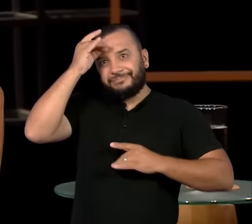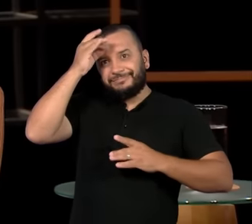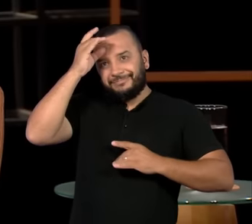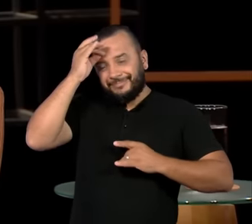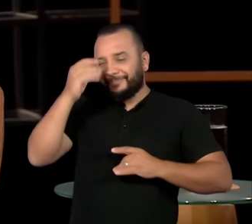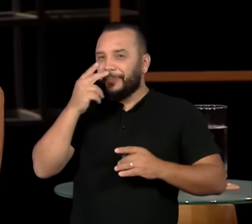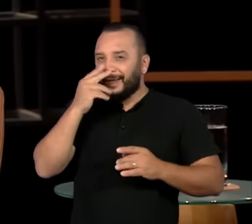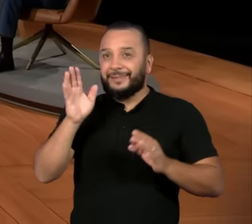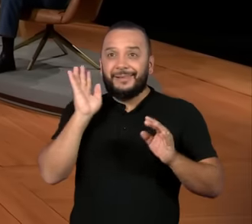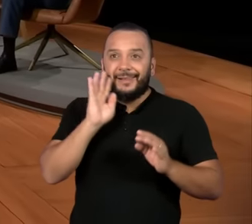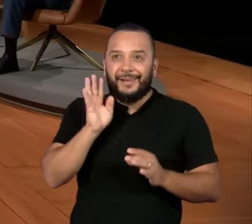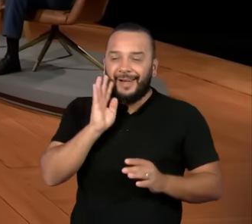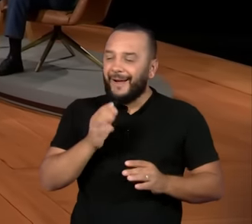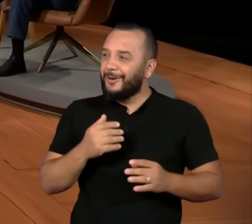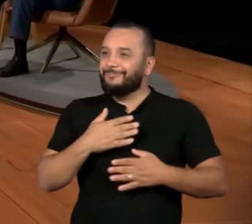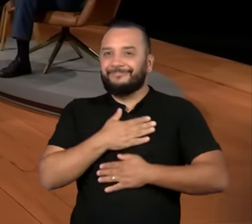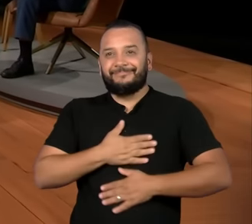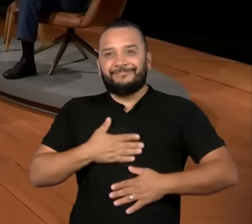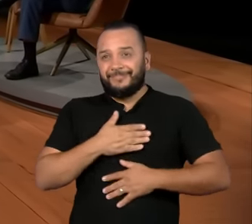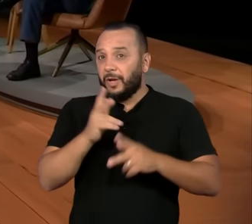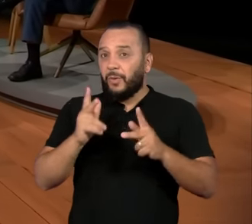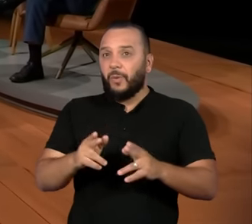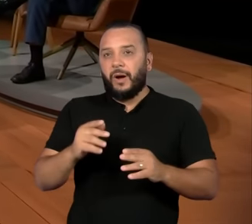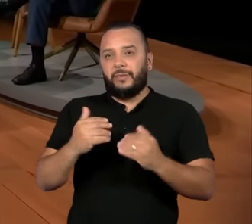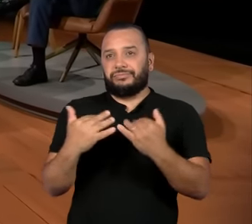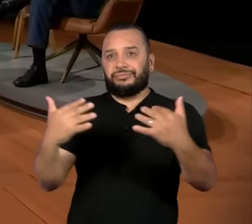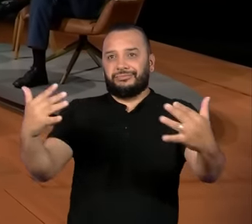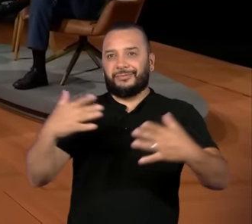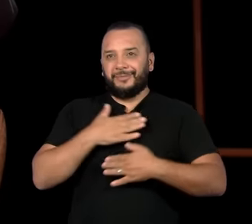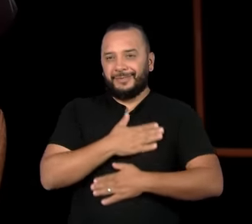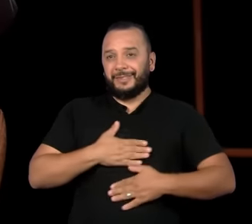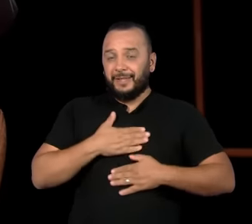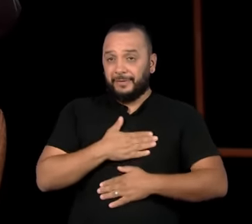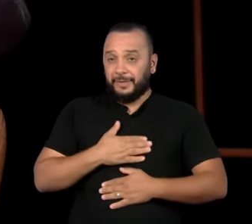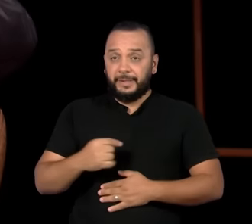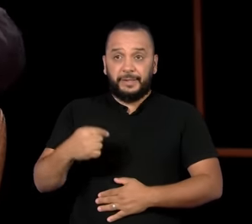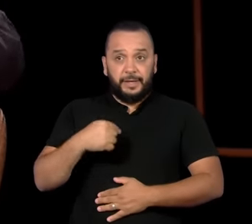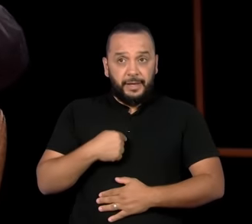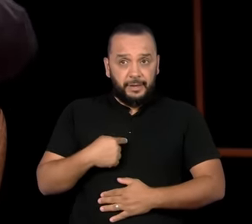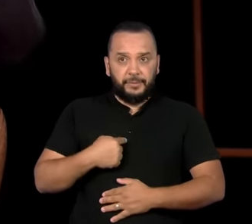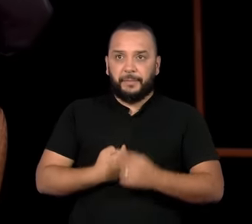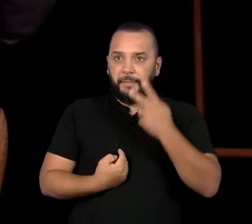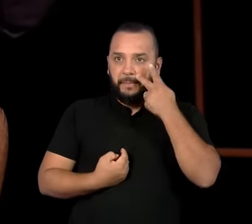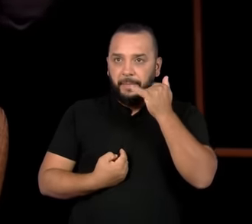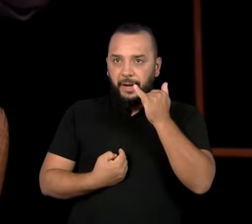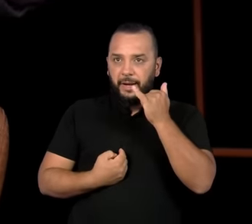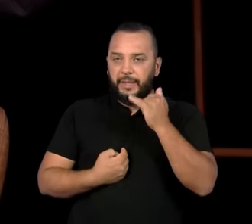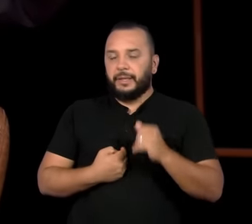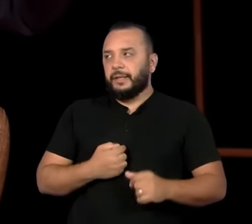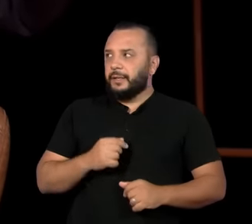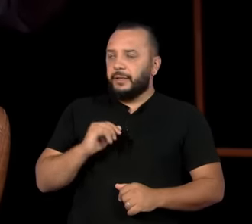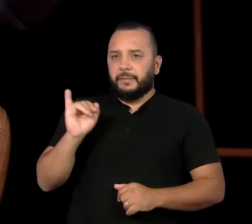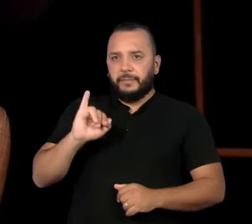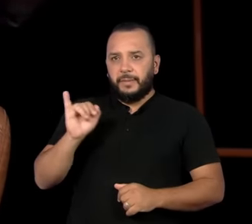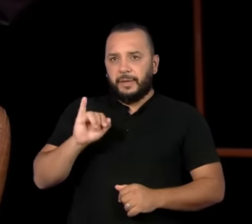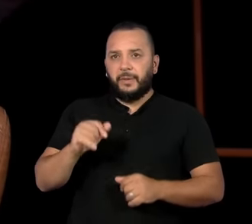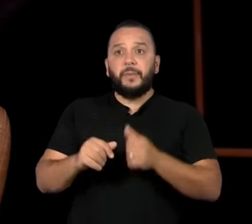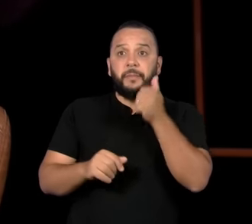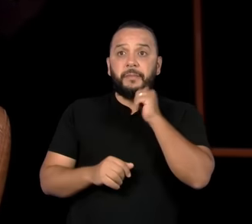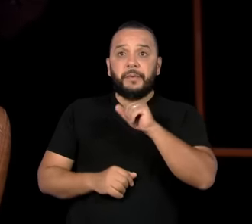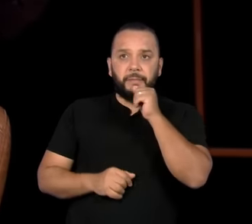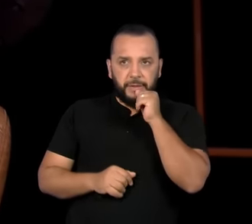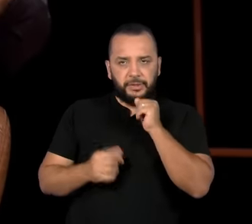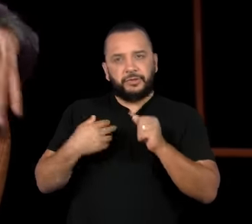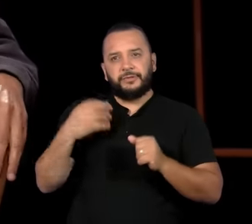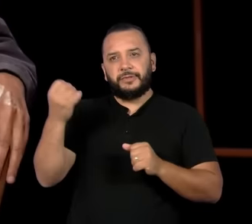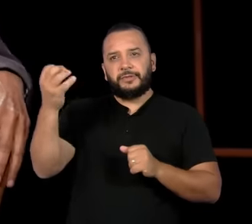público. Chegamos a viajar, eu, meu pai, meu irmão e minha mãe, chegamos a viajar durante algum tempo pelo interior de